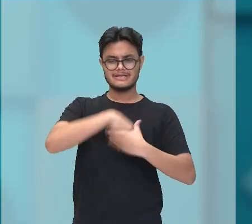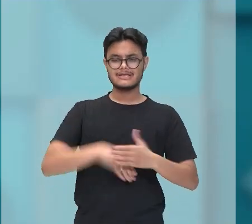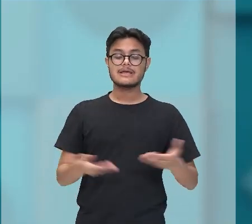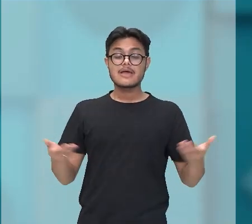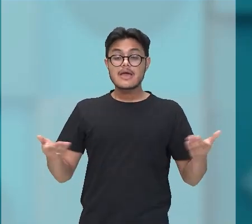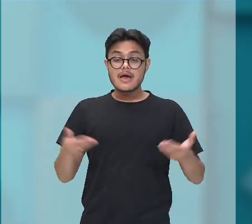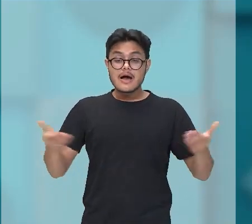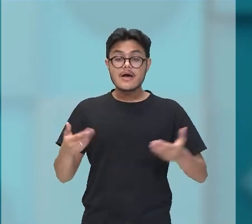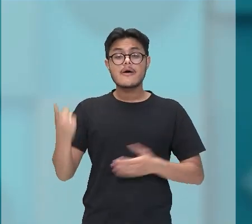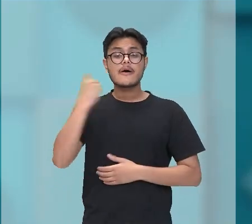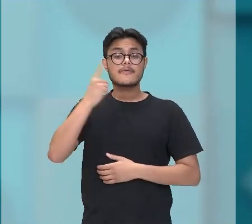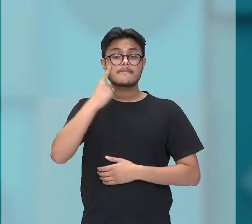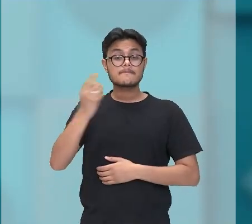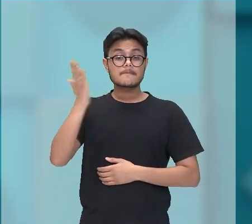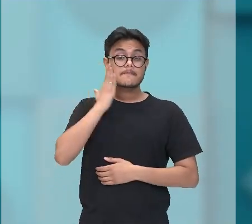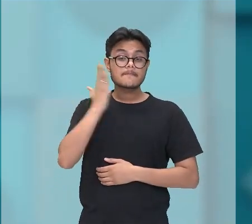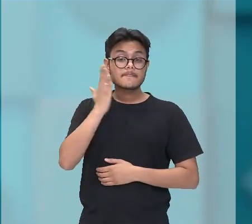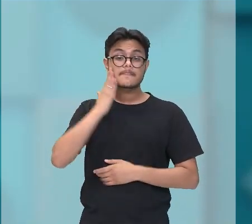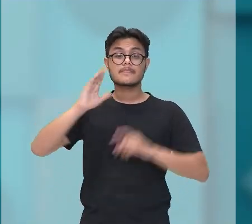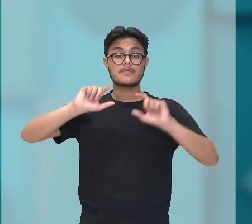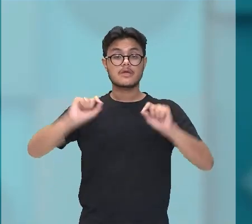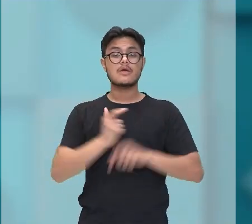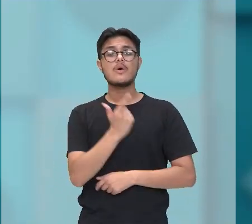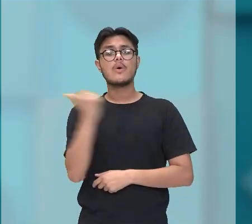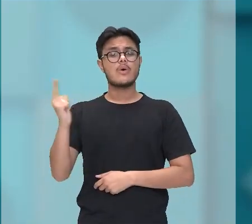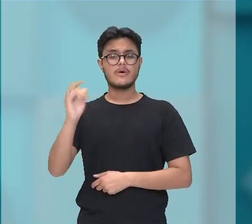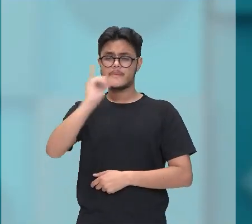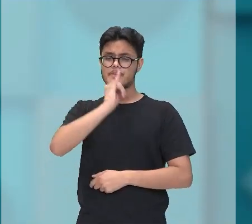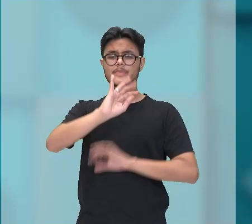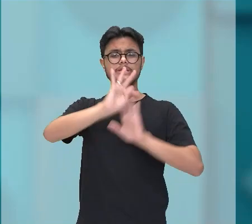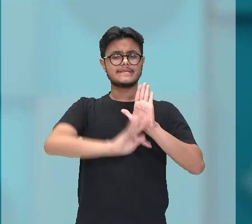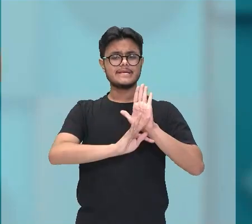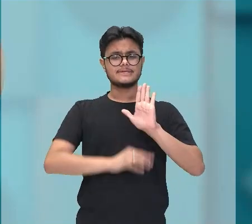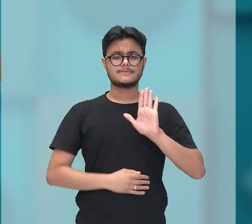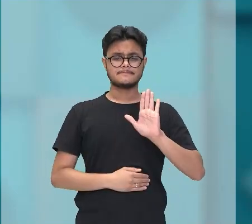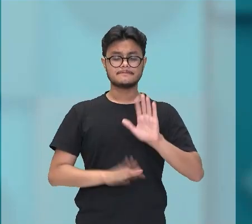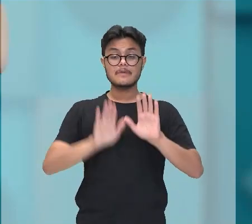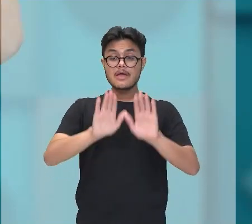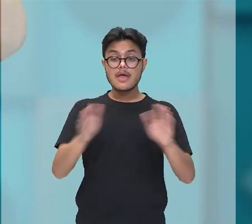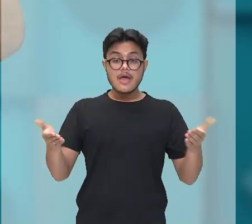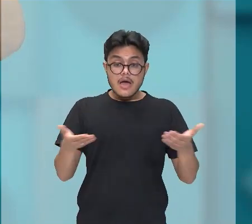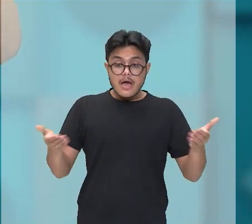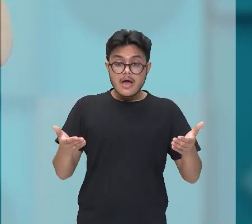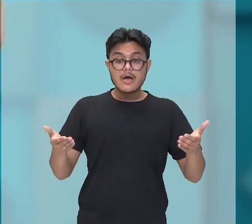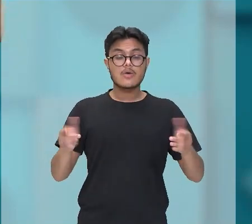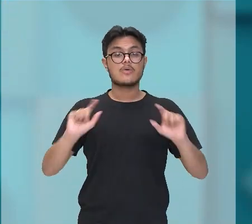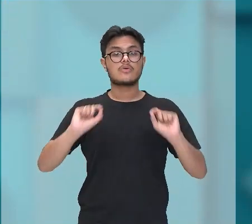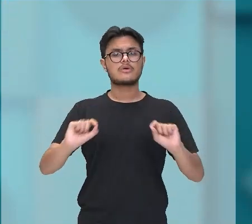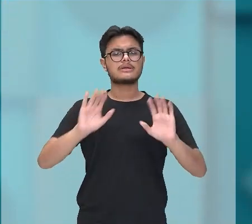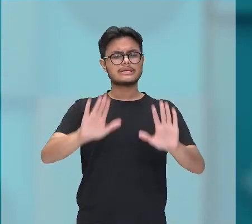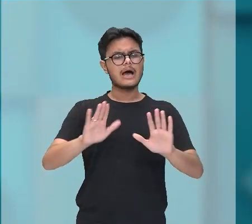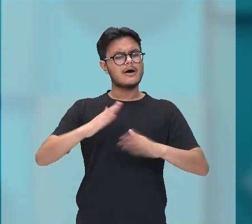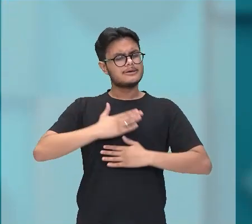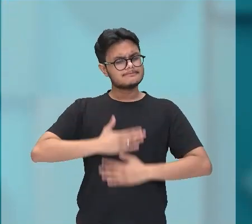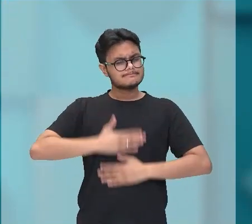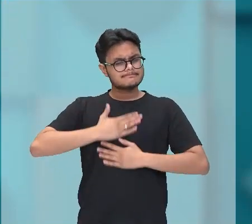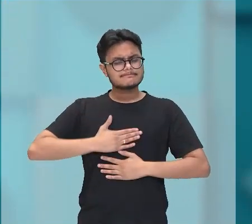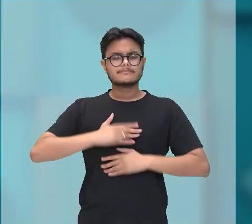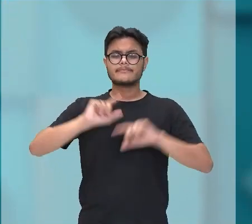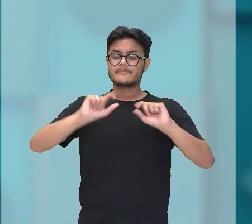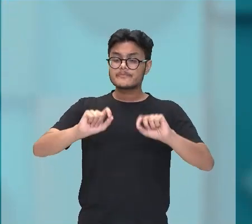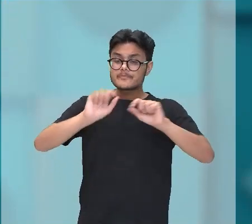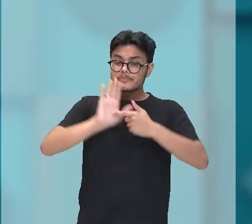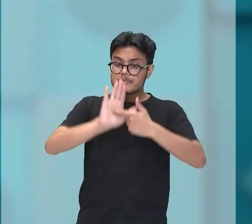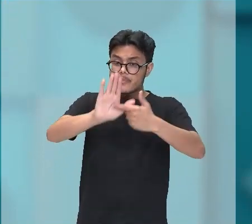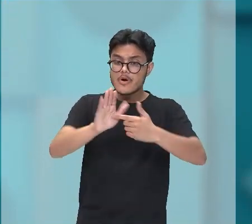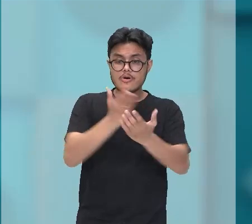agora observar novamente um outro exemplo de texto. Mas agora a gente vai justamente aos poucos enfatizando para